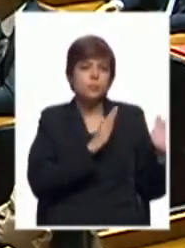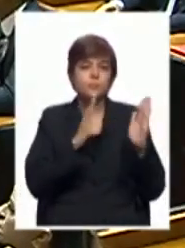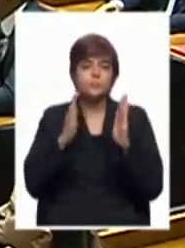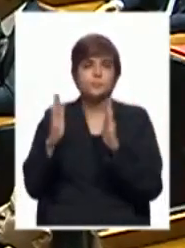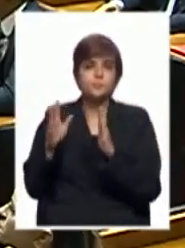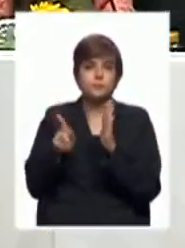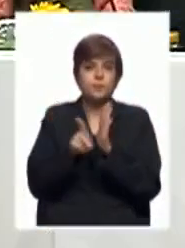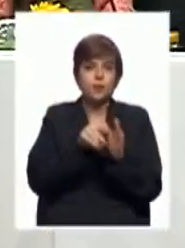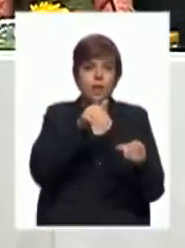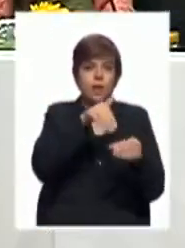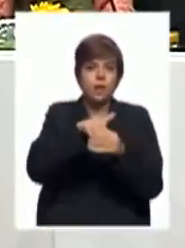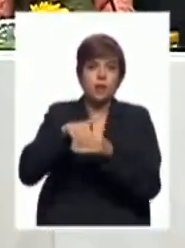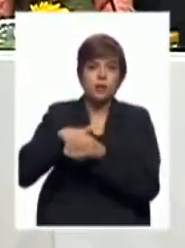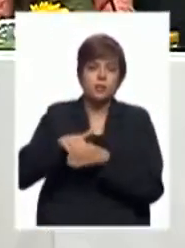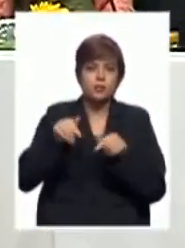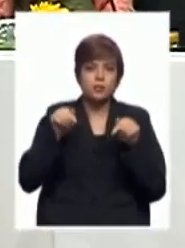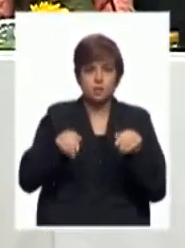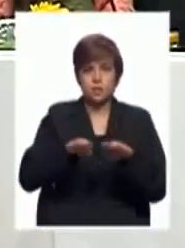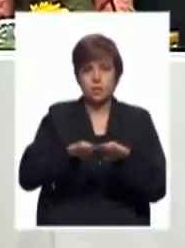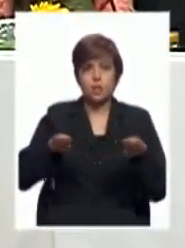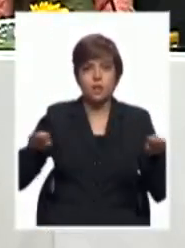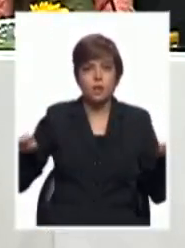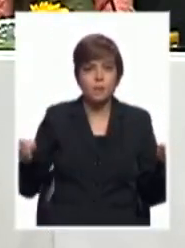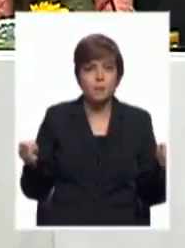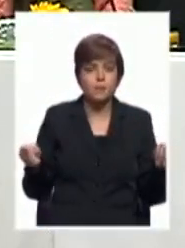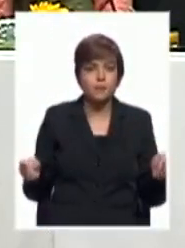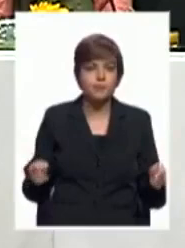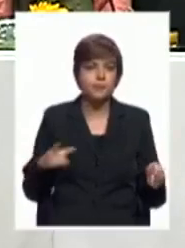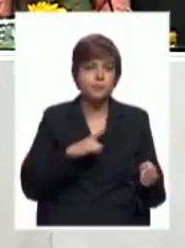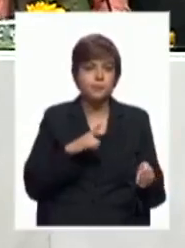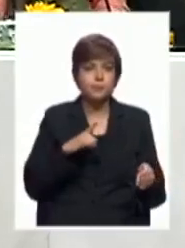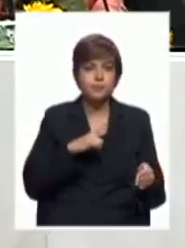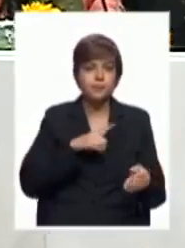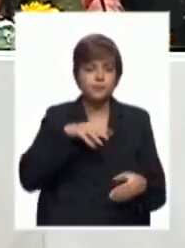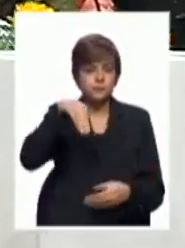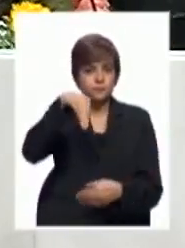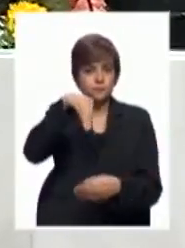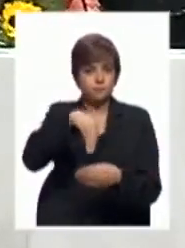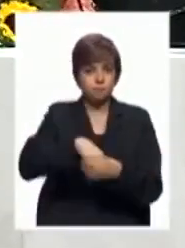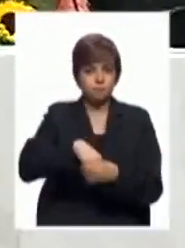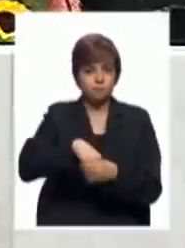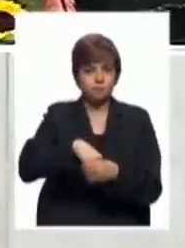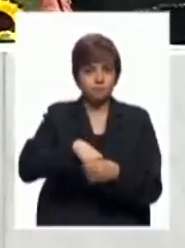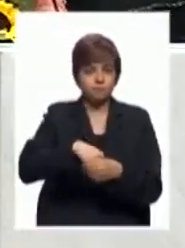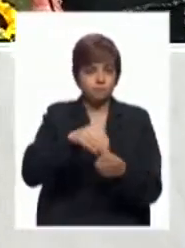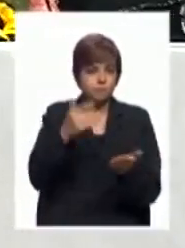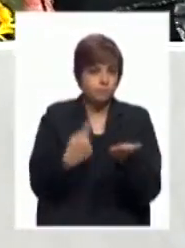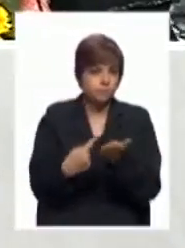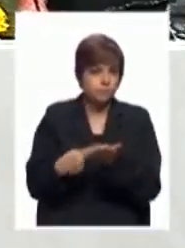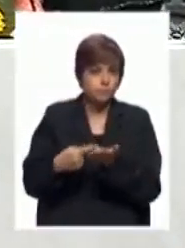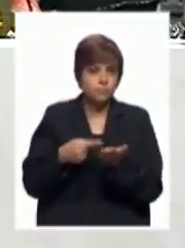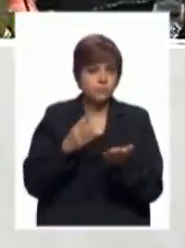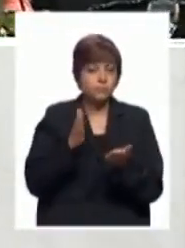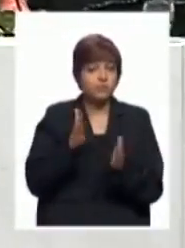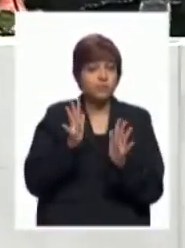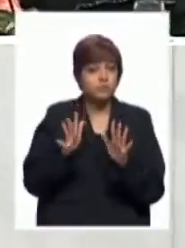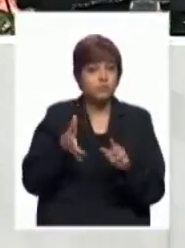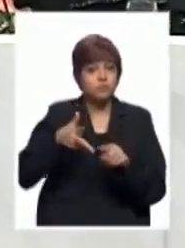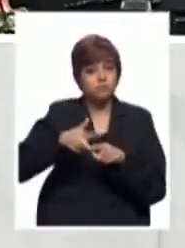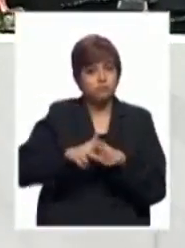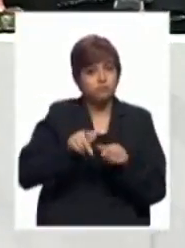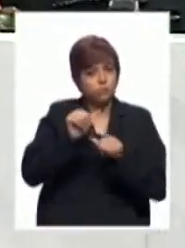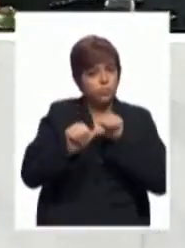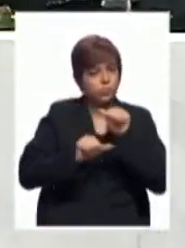eleição da mesa é um processo previsto no regimento interno. é um processo que foi alterado com uma mudança